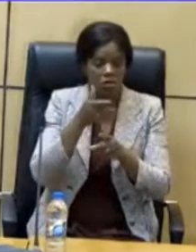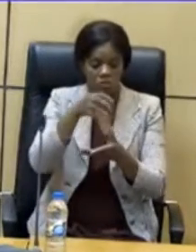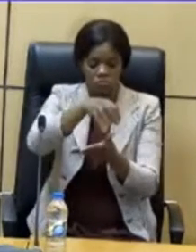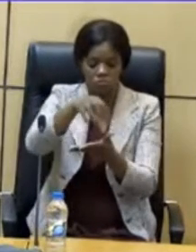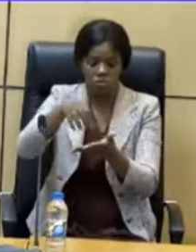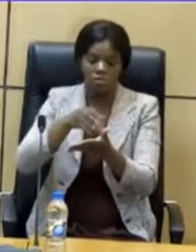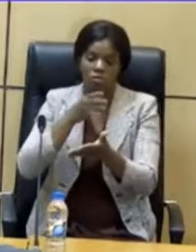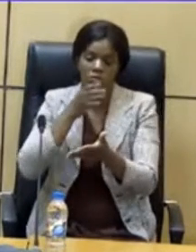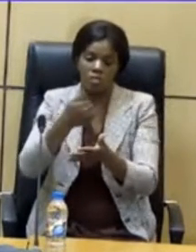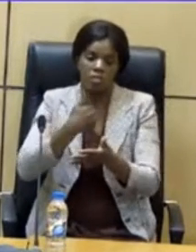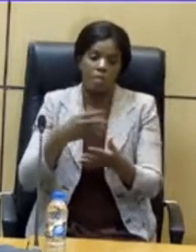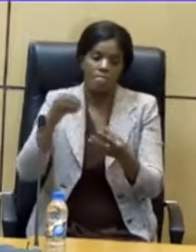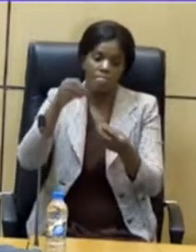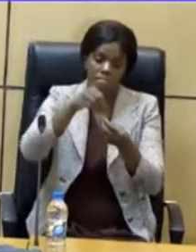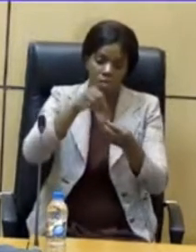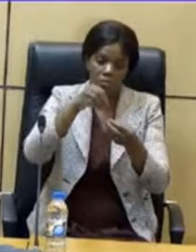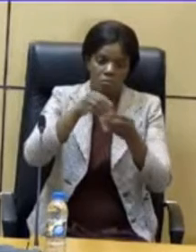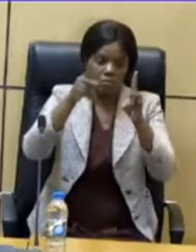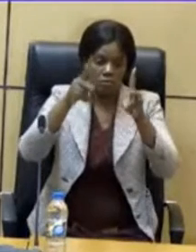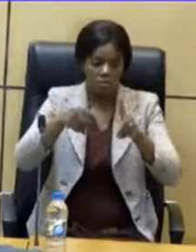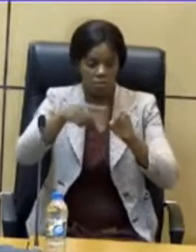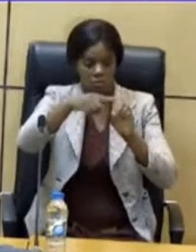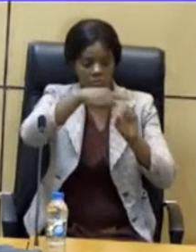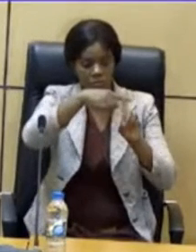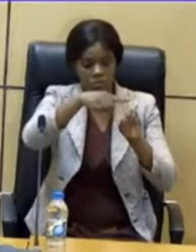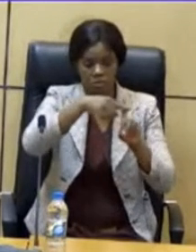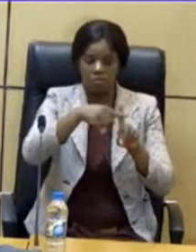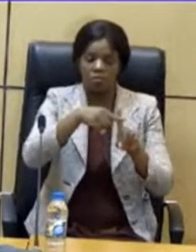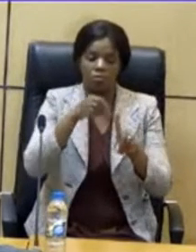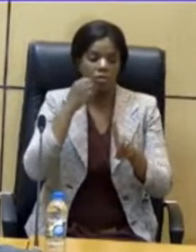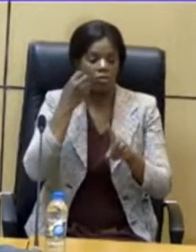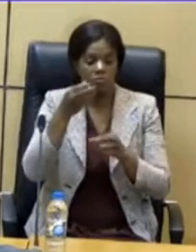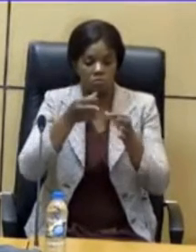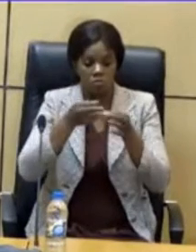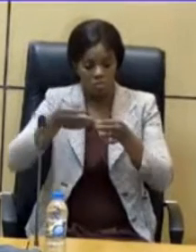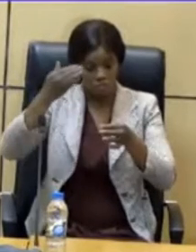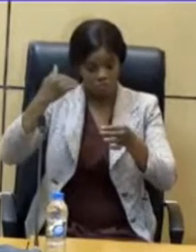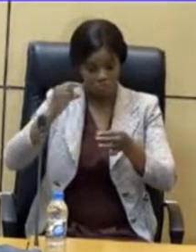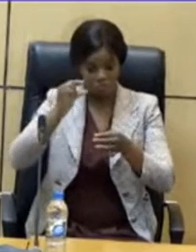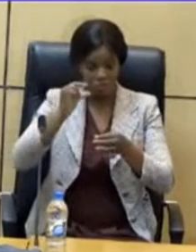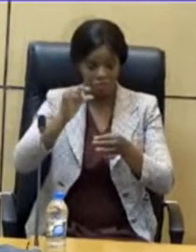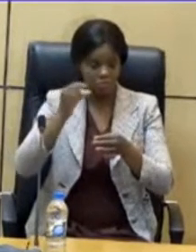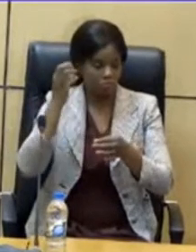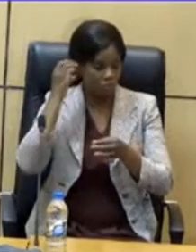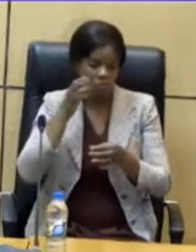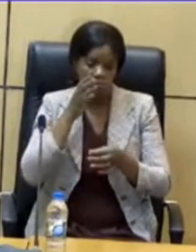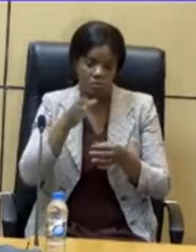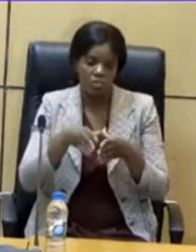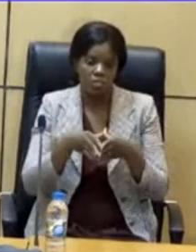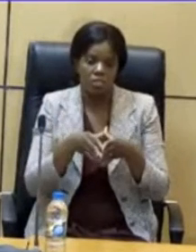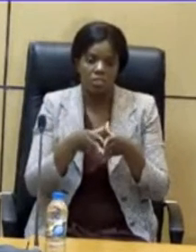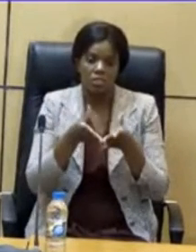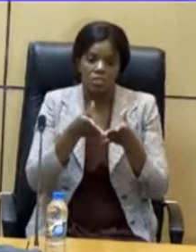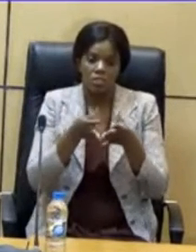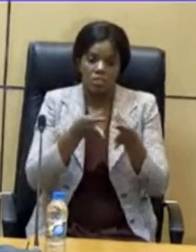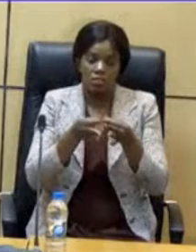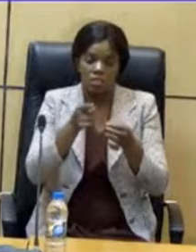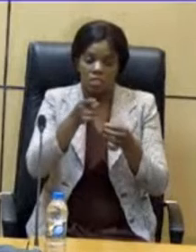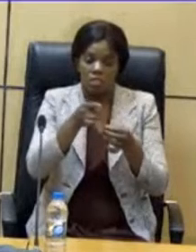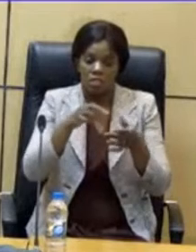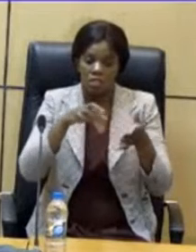sustentada, ou seja, a transmissão comunitária ou sustentada quando nós estamos